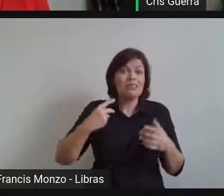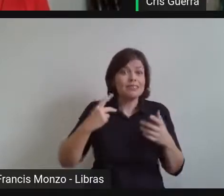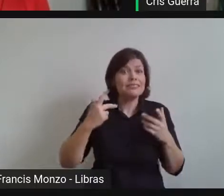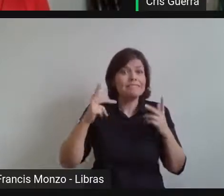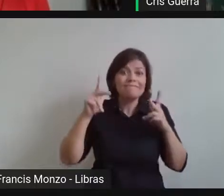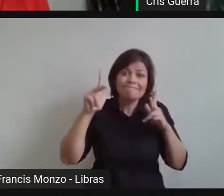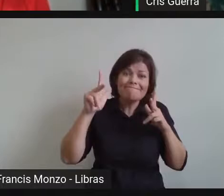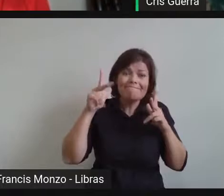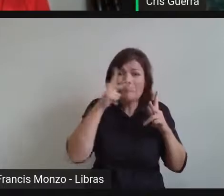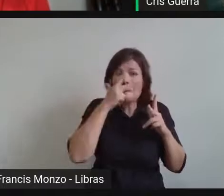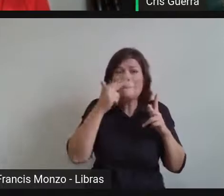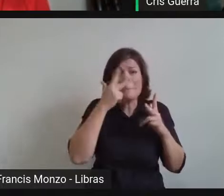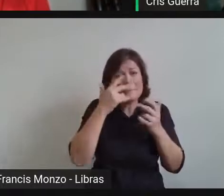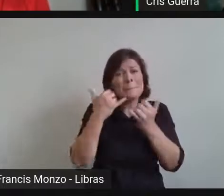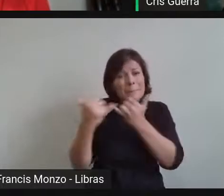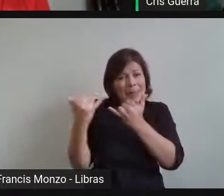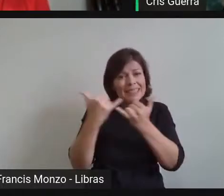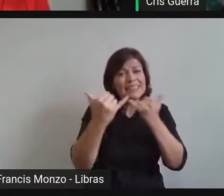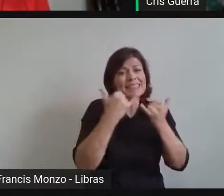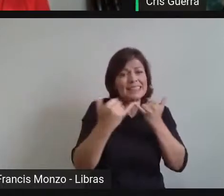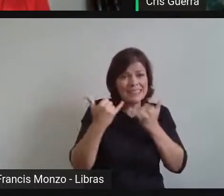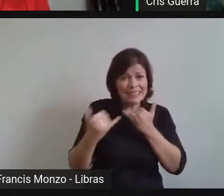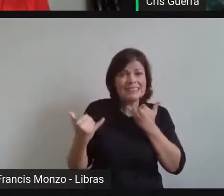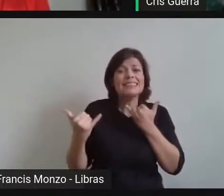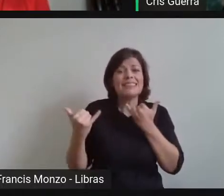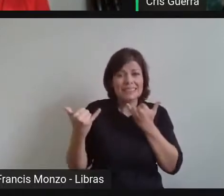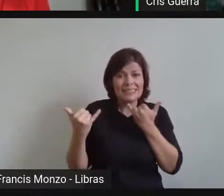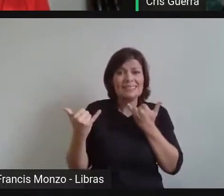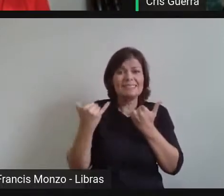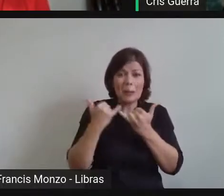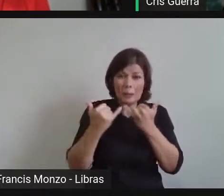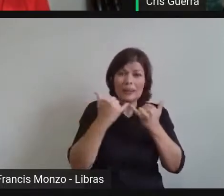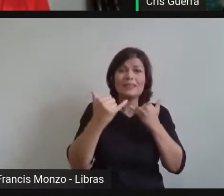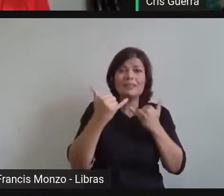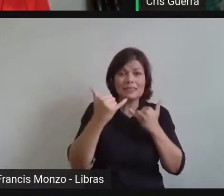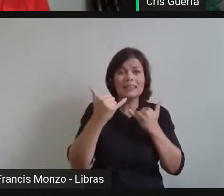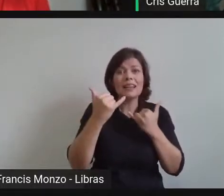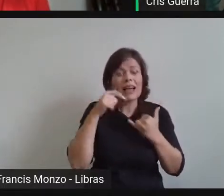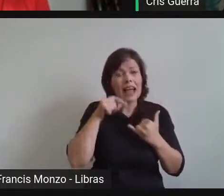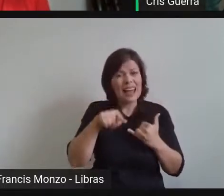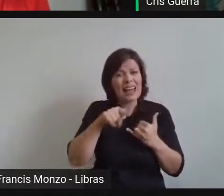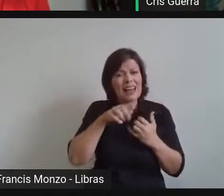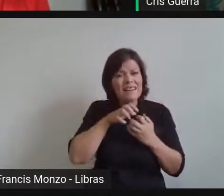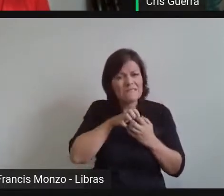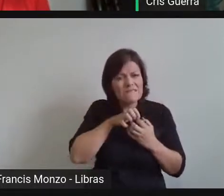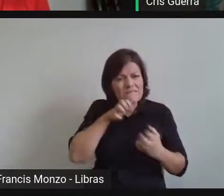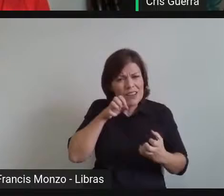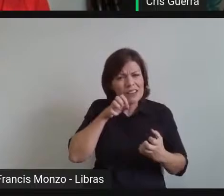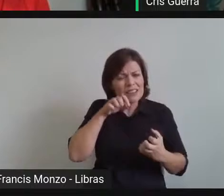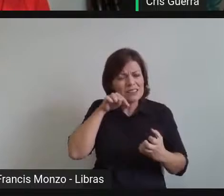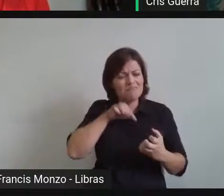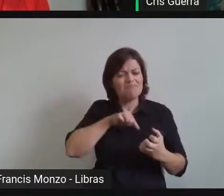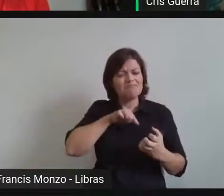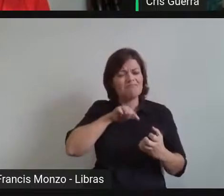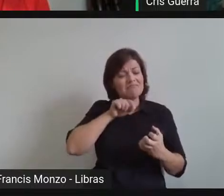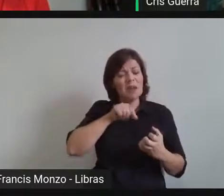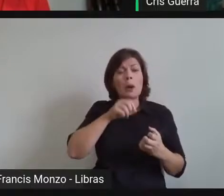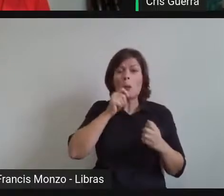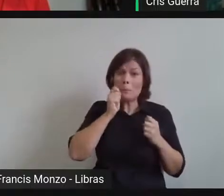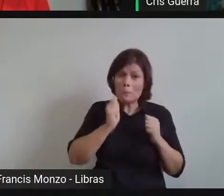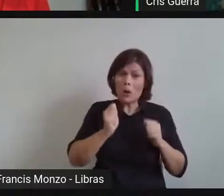comum com a vida de todo mundo que é muito legal. Então, eu acho que o envelhecimento pode ser visto de uma maneira boa. Como eu